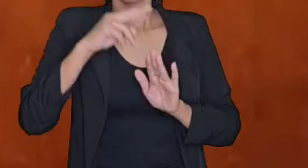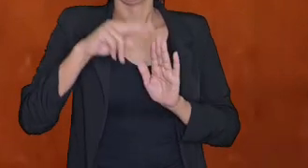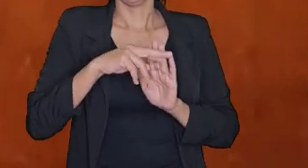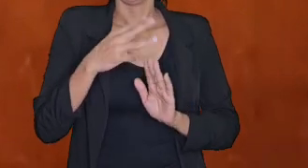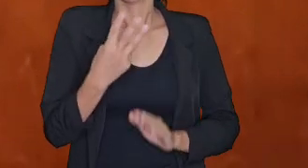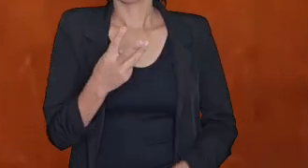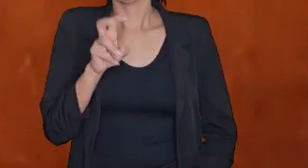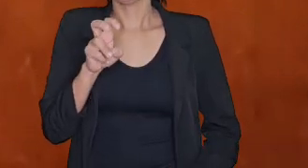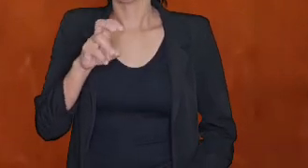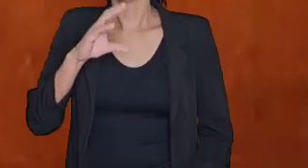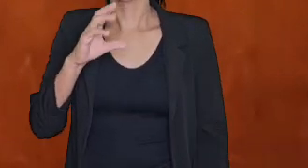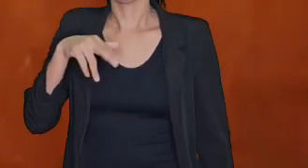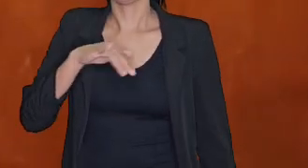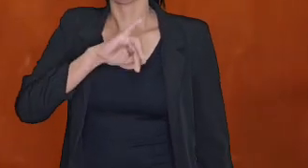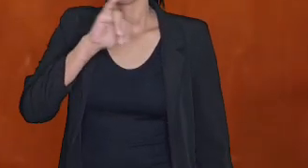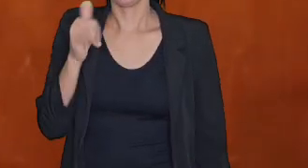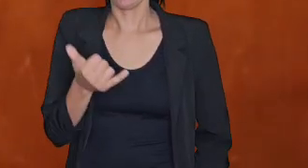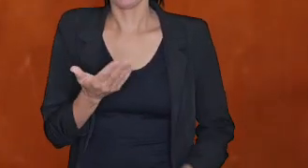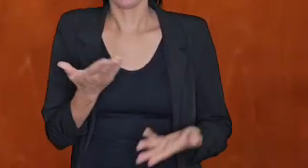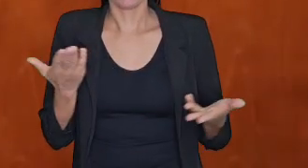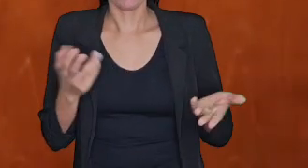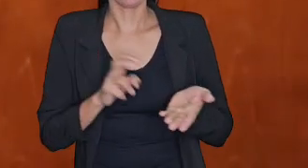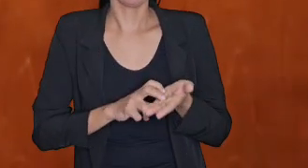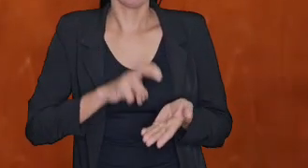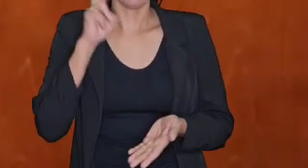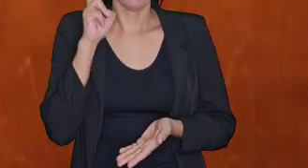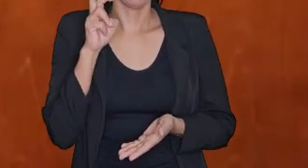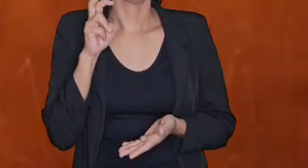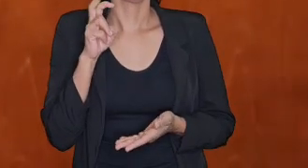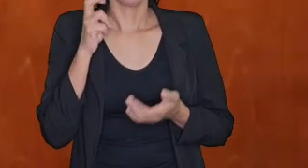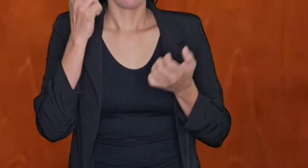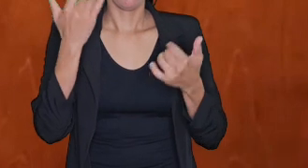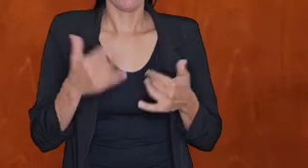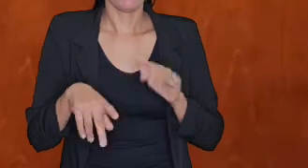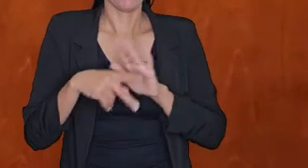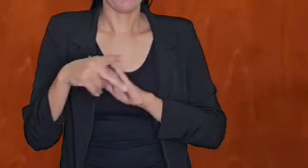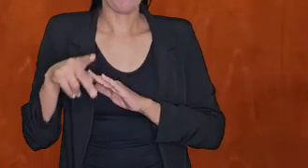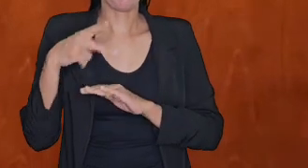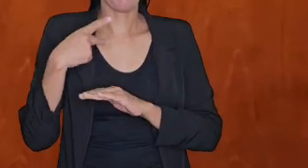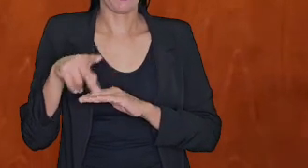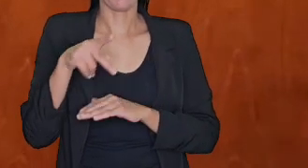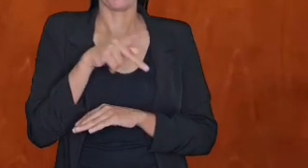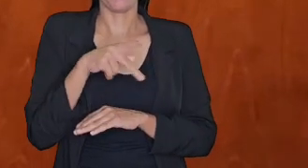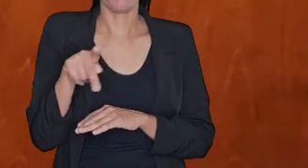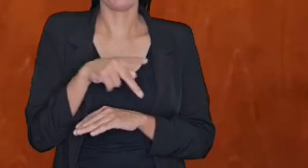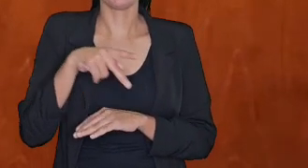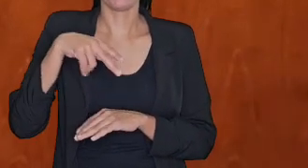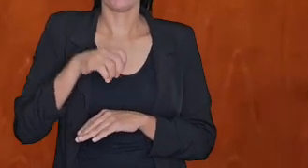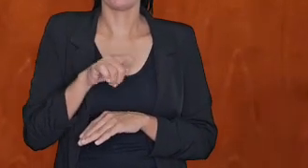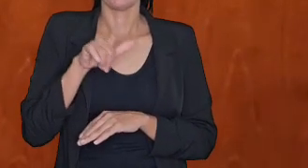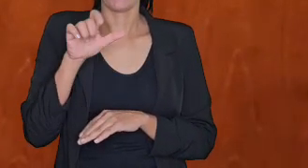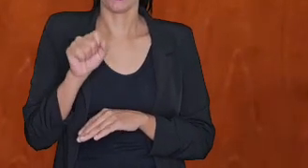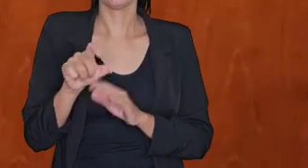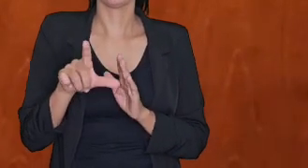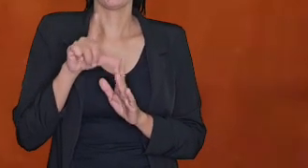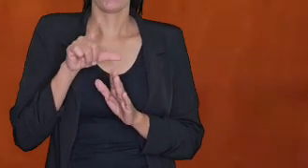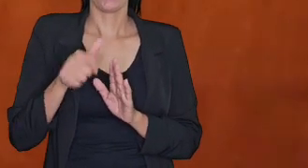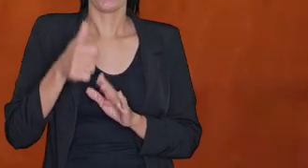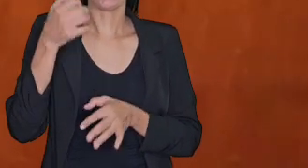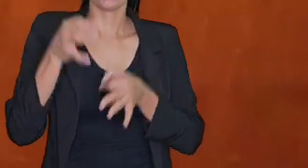escancarado na resolução 35 do CNJ. Hoje, pela manhã, foi dito